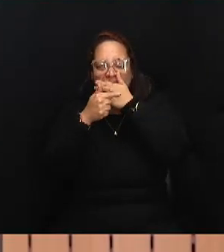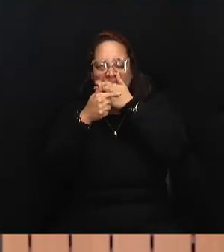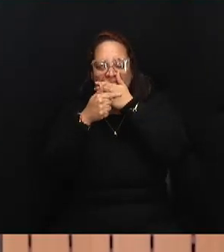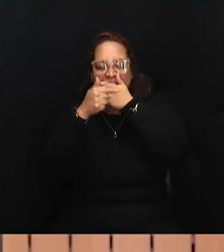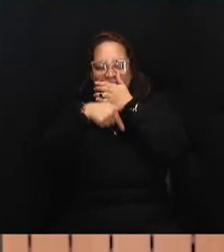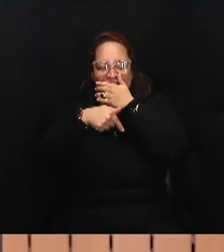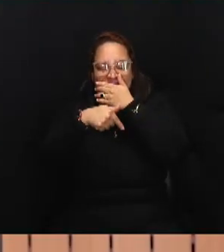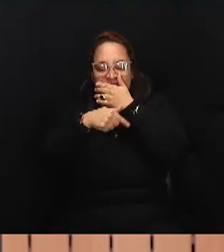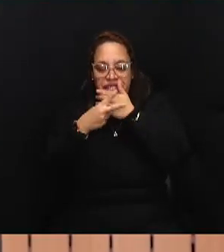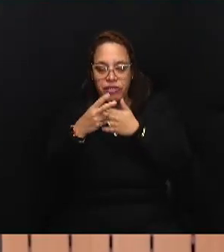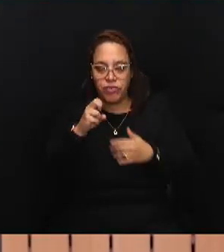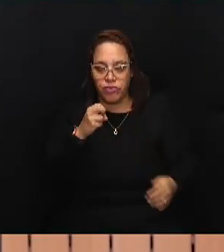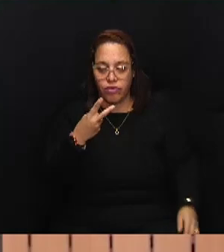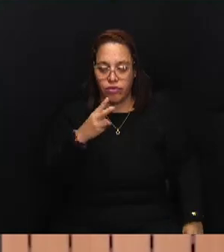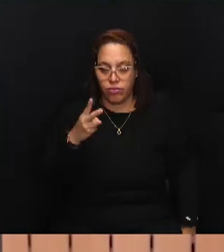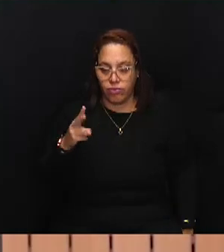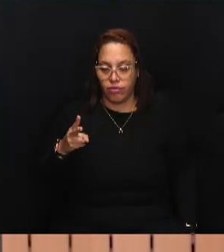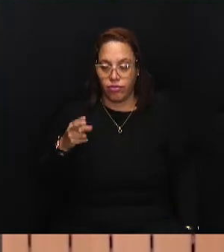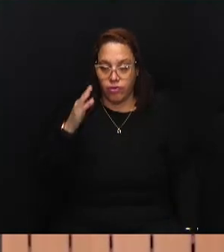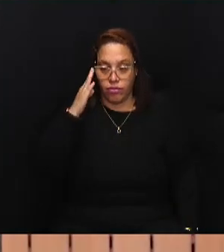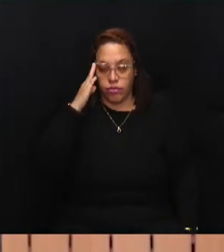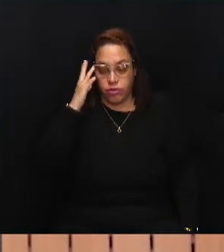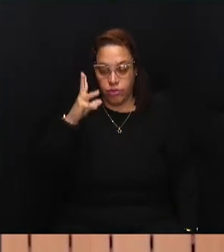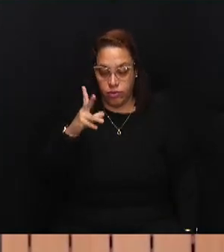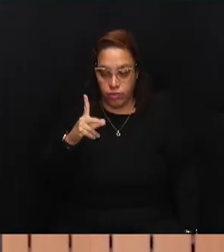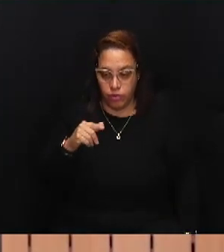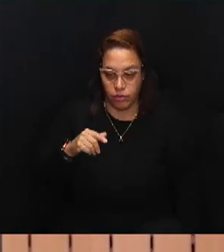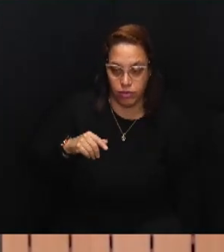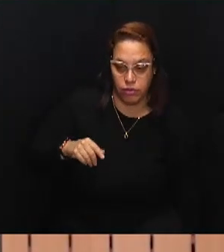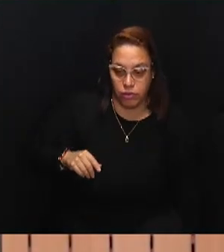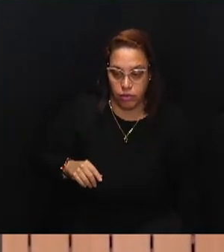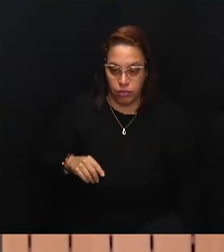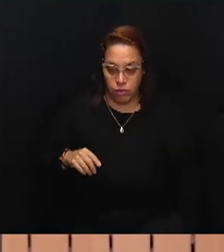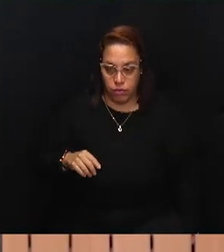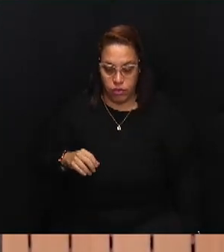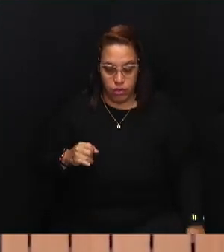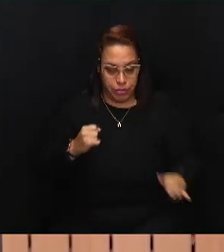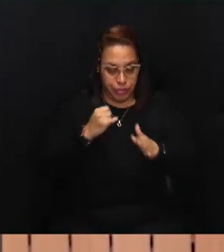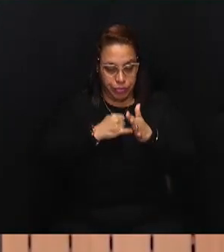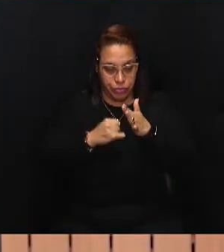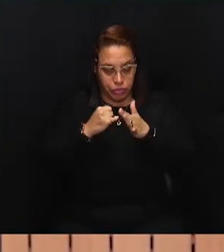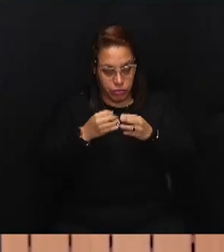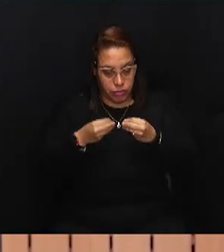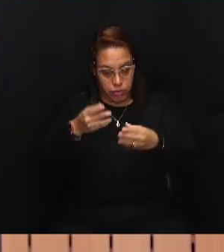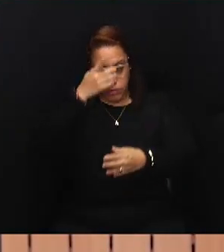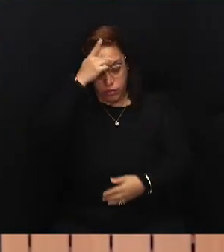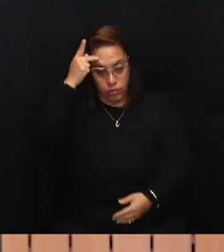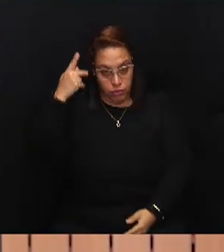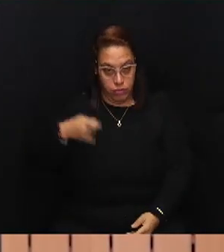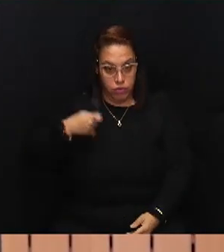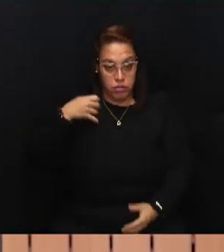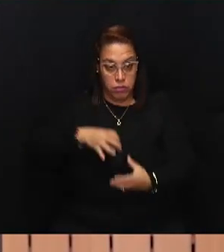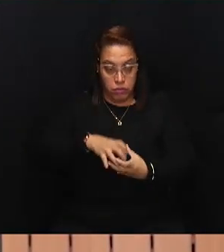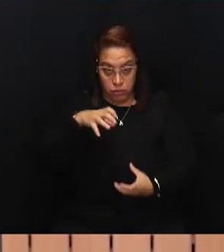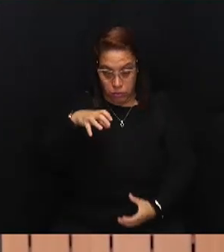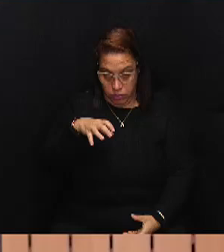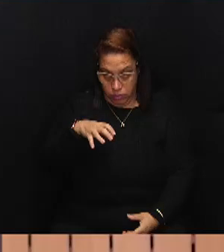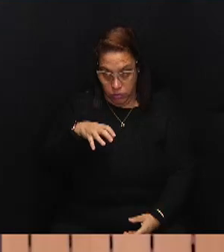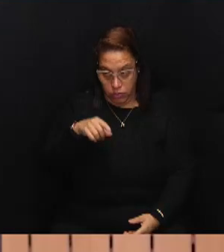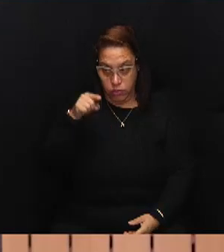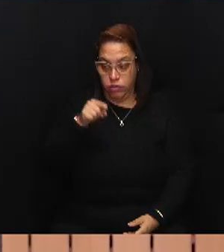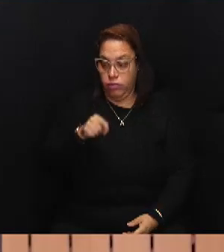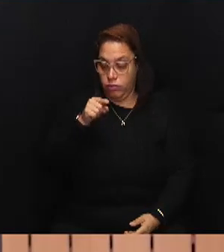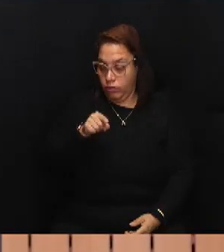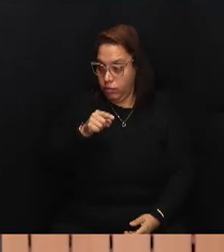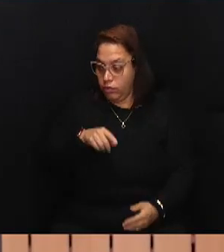inscrita, 2022, tem que estar inscrita toda a entidade que presta serviço à pessoa idosa, pelo Estatuto e por essa resolução,